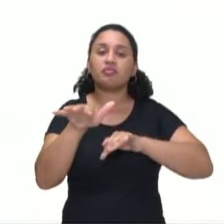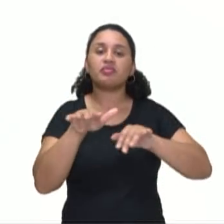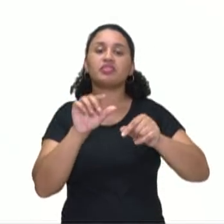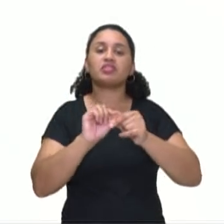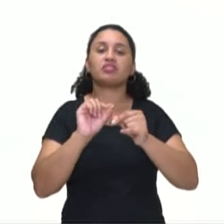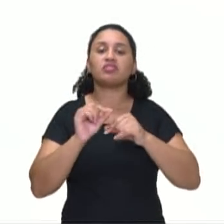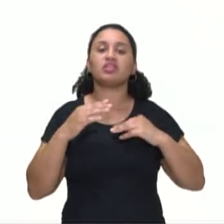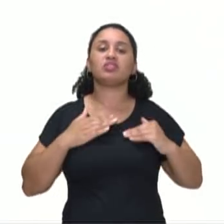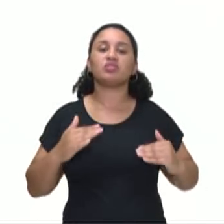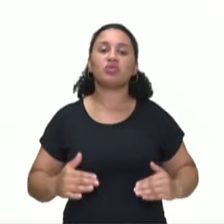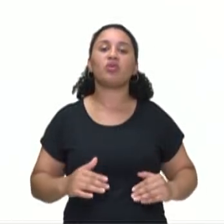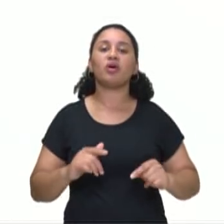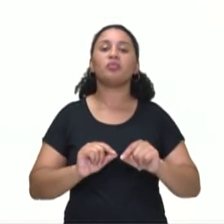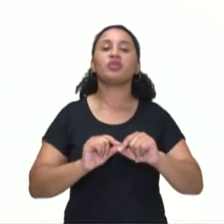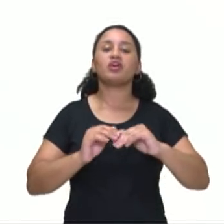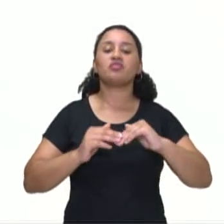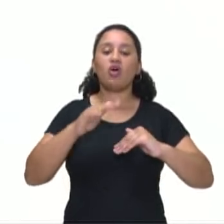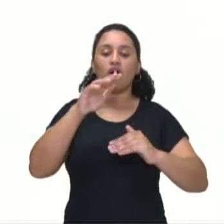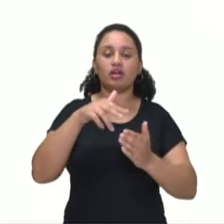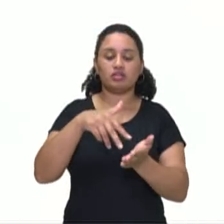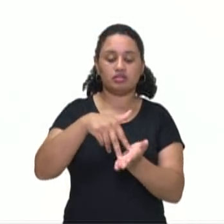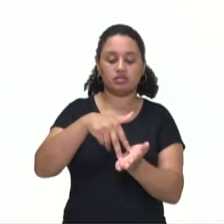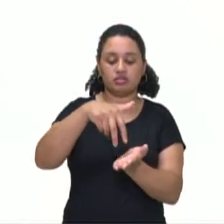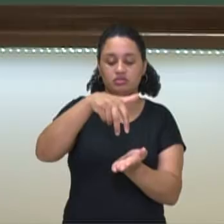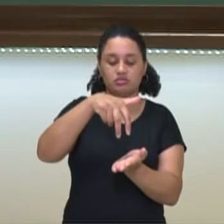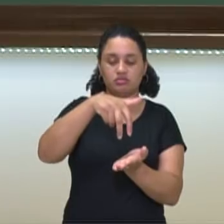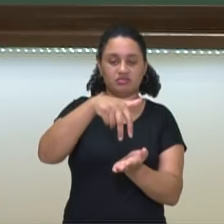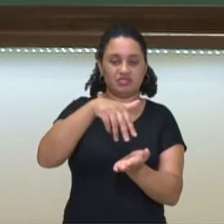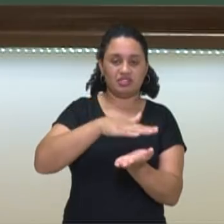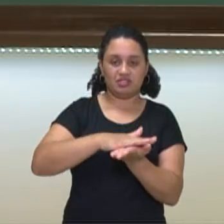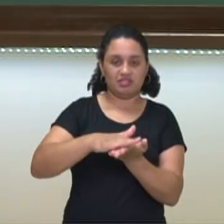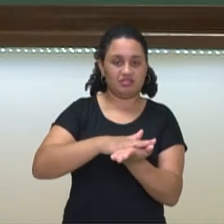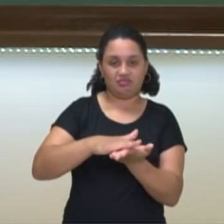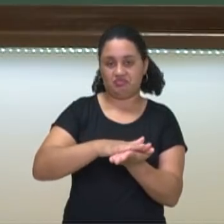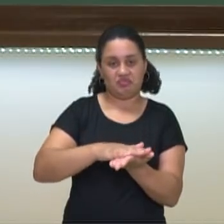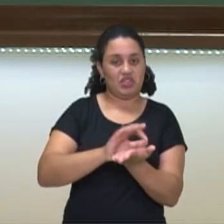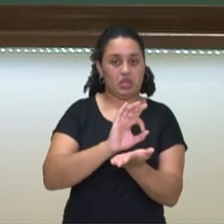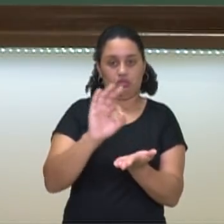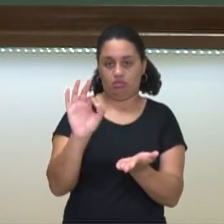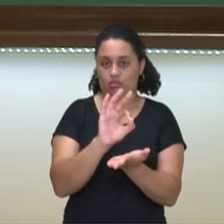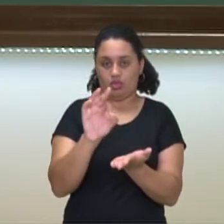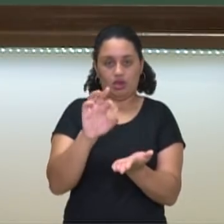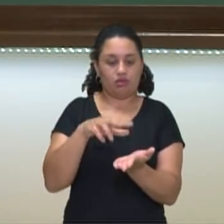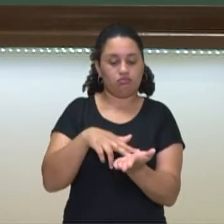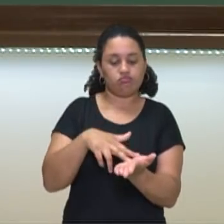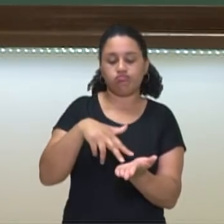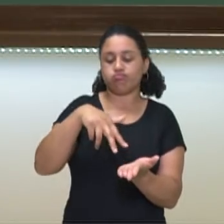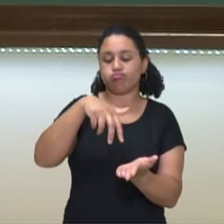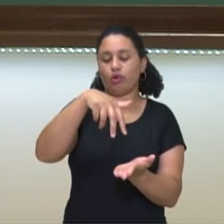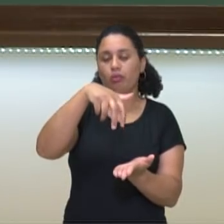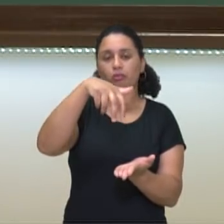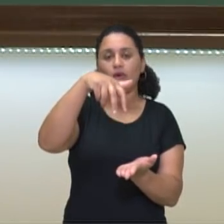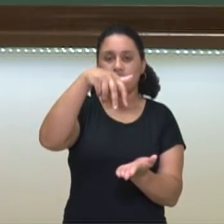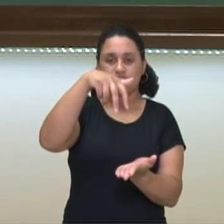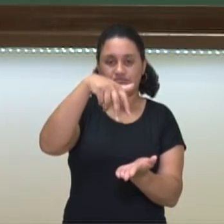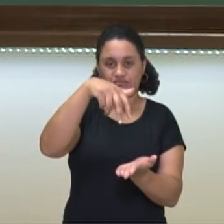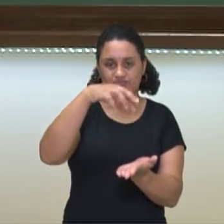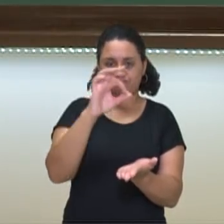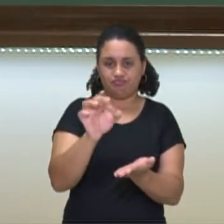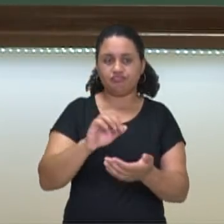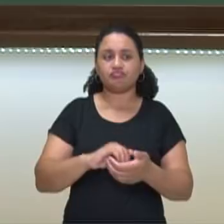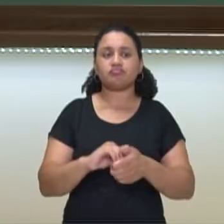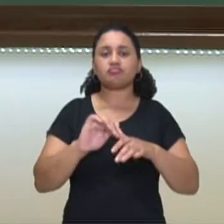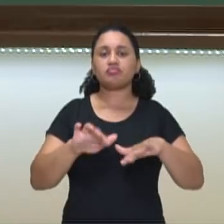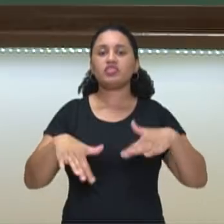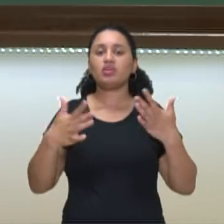corpo temporariamente sem suporte, sem apoio no chão ou no palco. Quando a